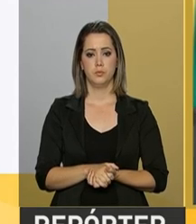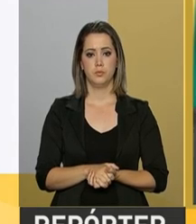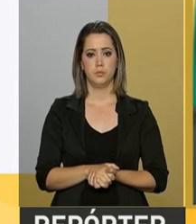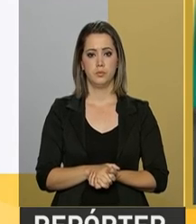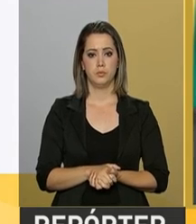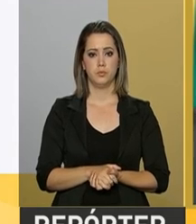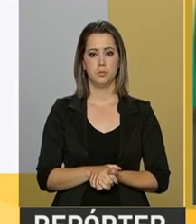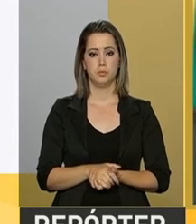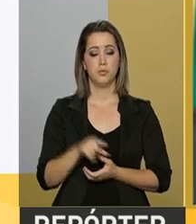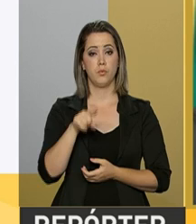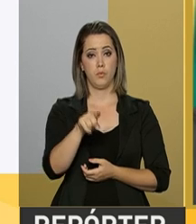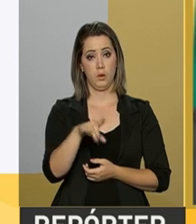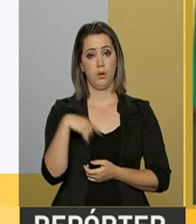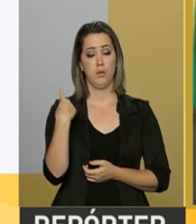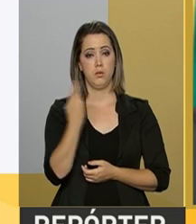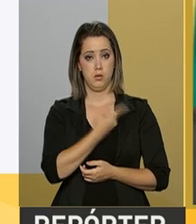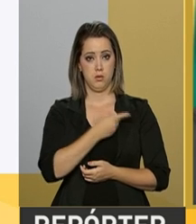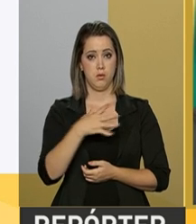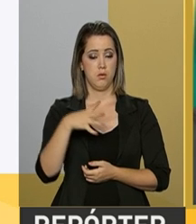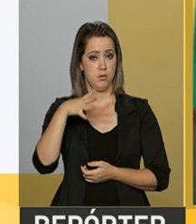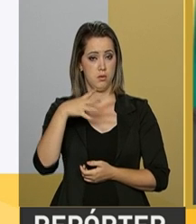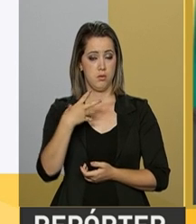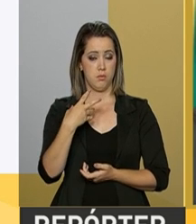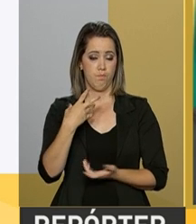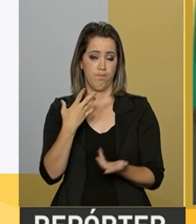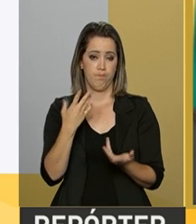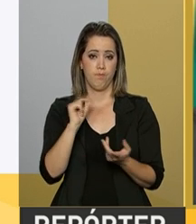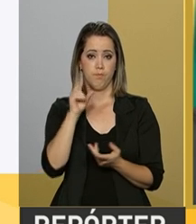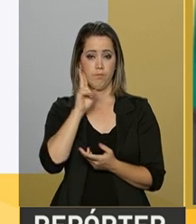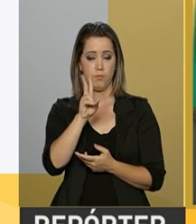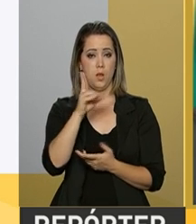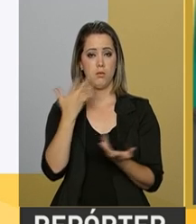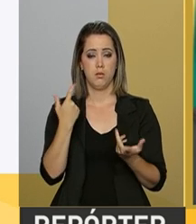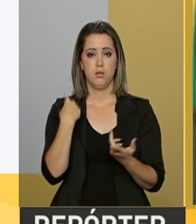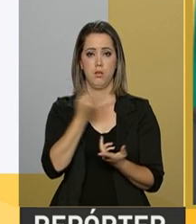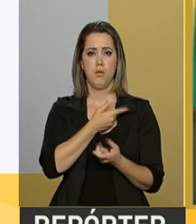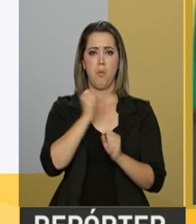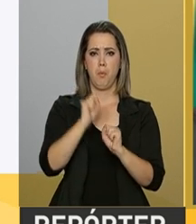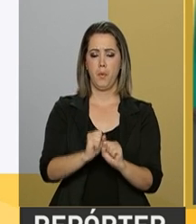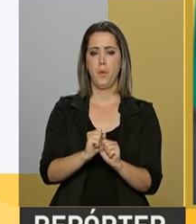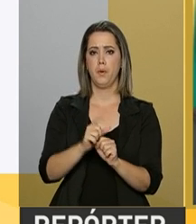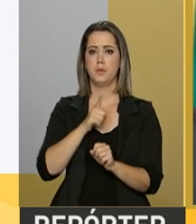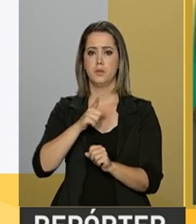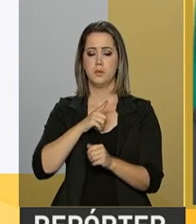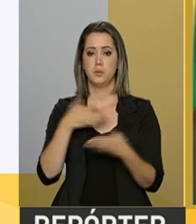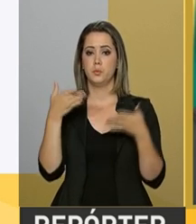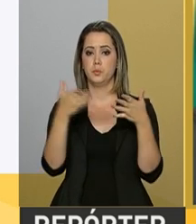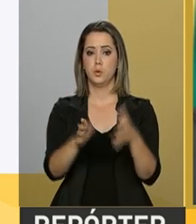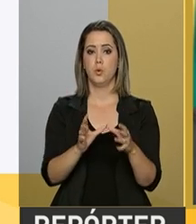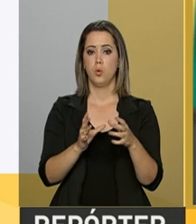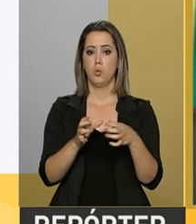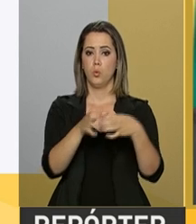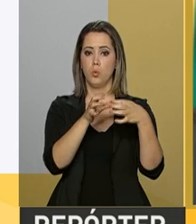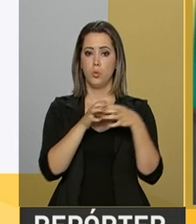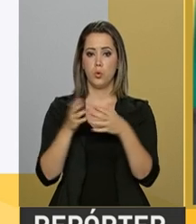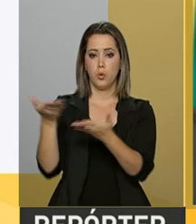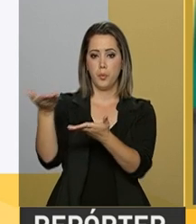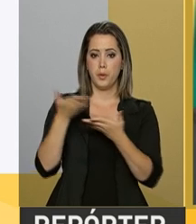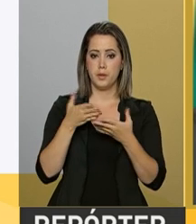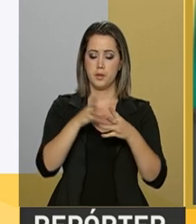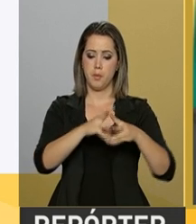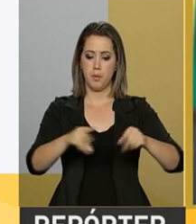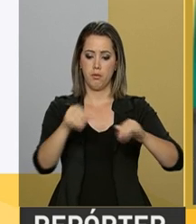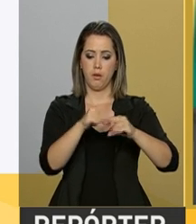você que está nos ouvindo né você eh talvez até você possa ser um alguém que participou de um assentamento ou teve uma